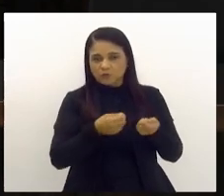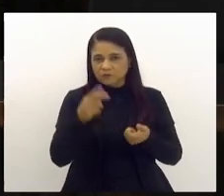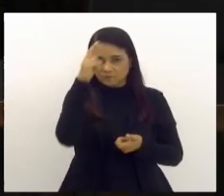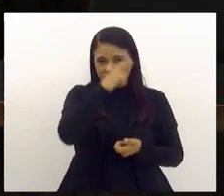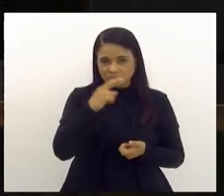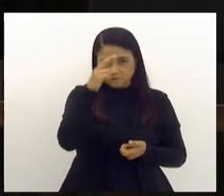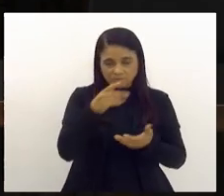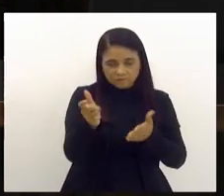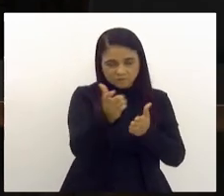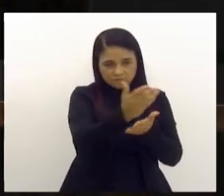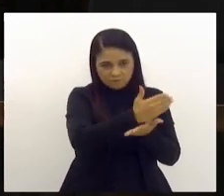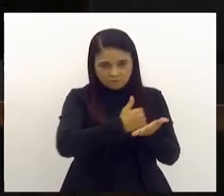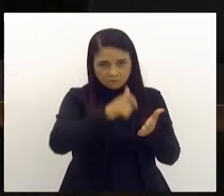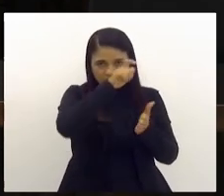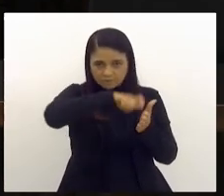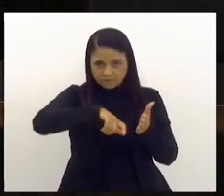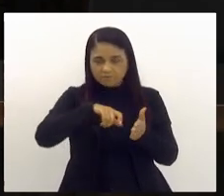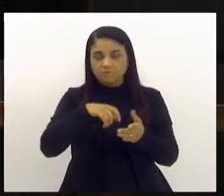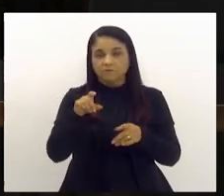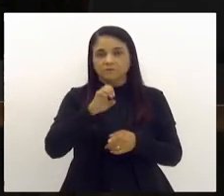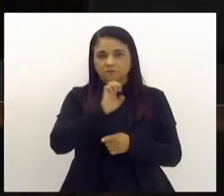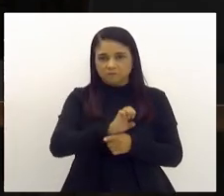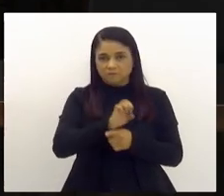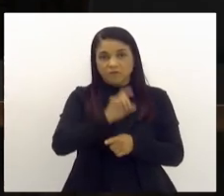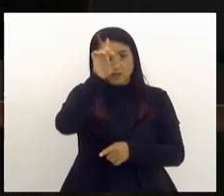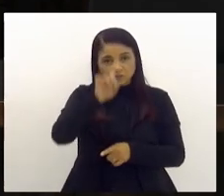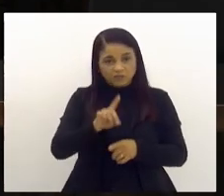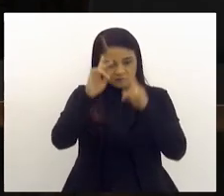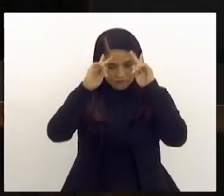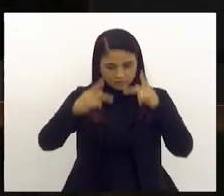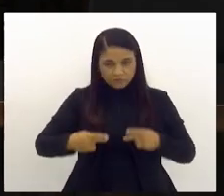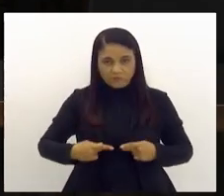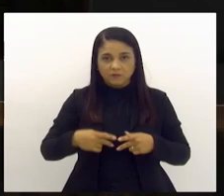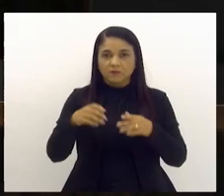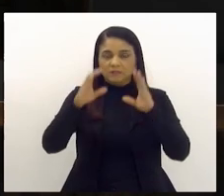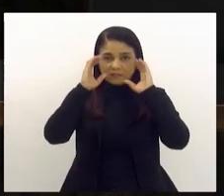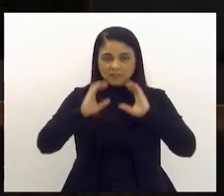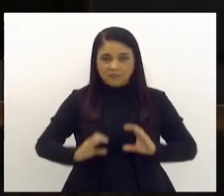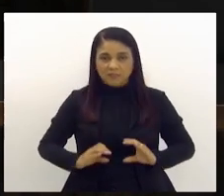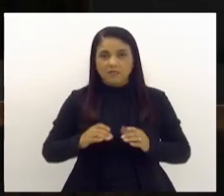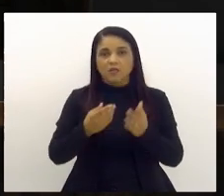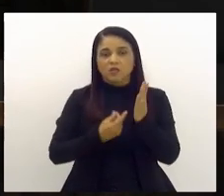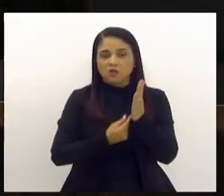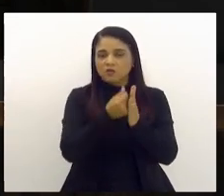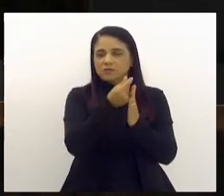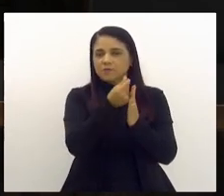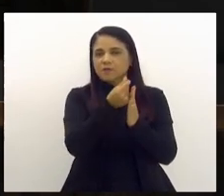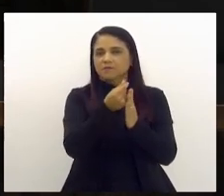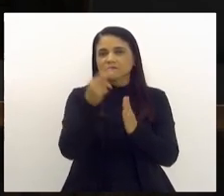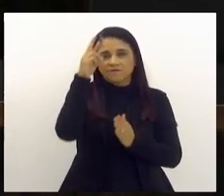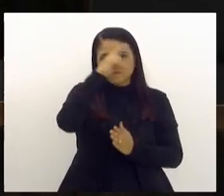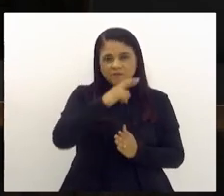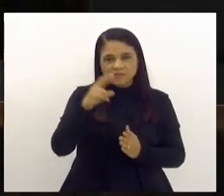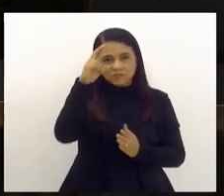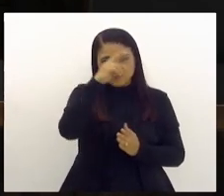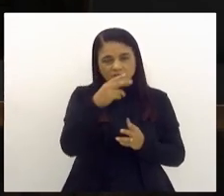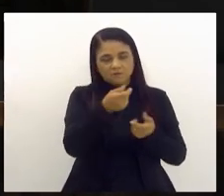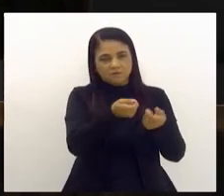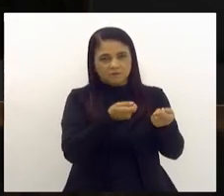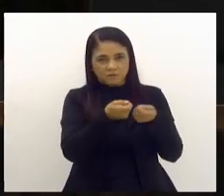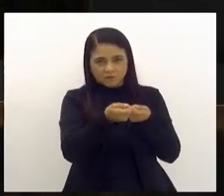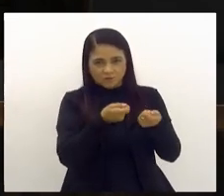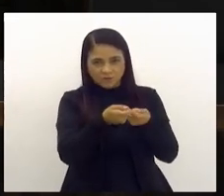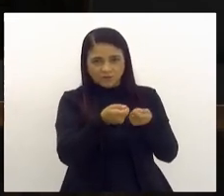fiscalização dos tributos estaduais, de defesa dos direitos humanos e cidadania e de orçamento, finanças, fiscalização financeira e